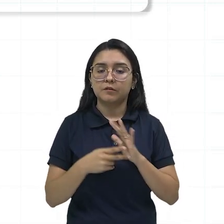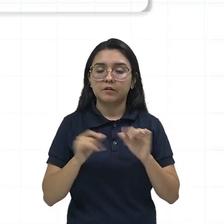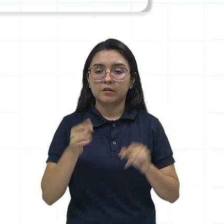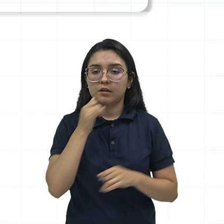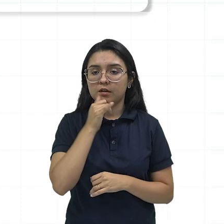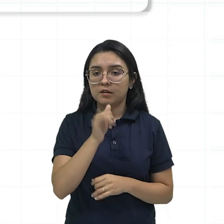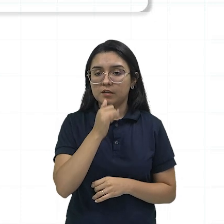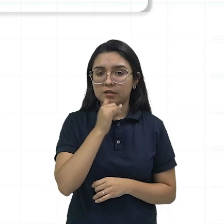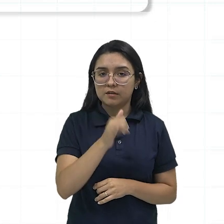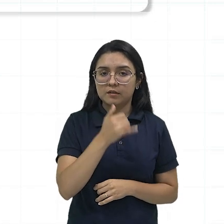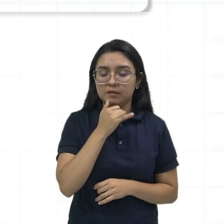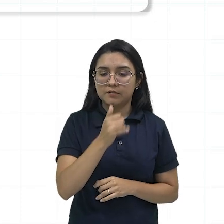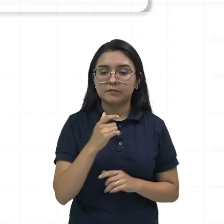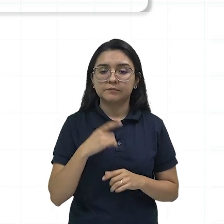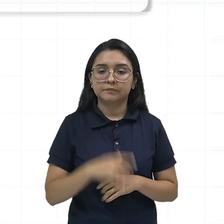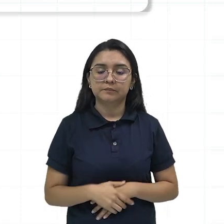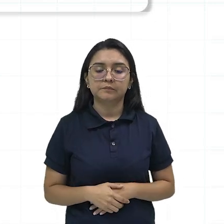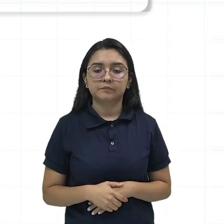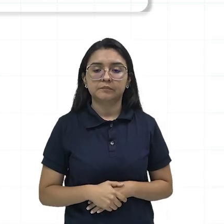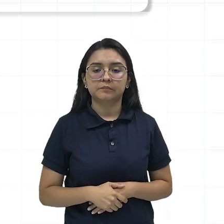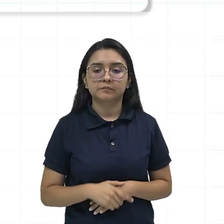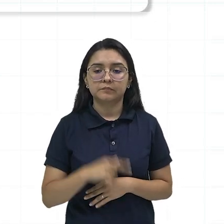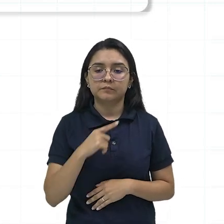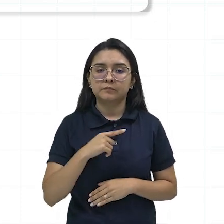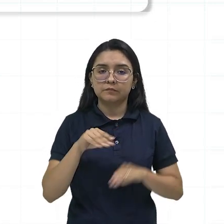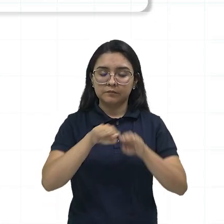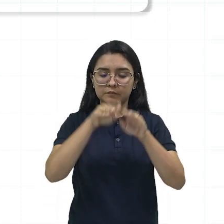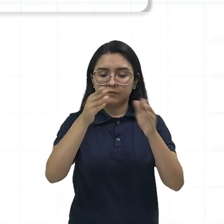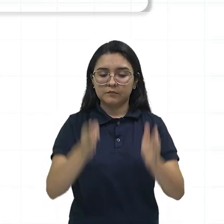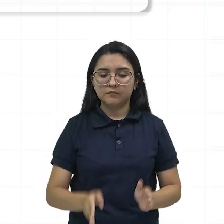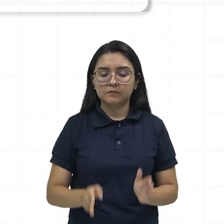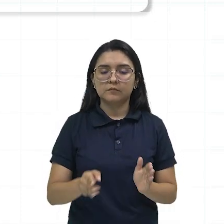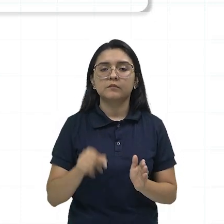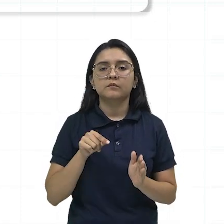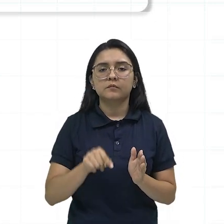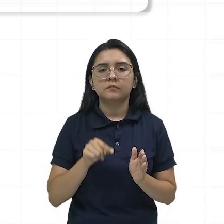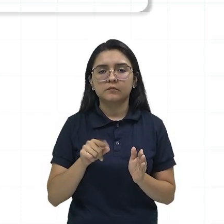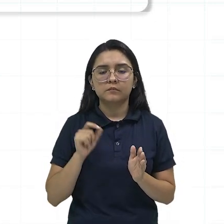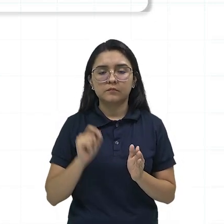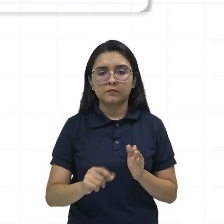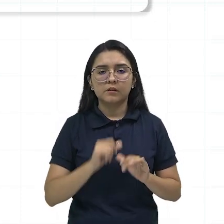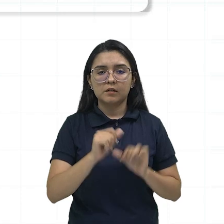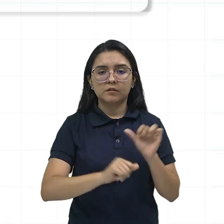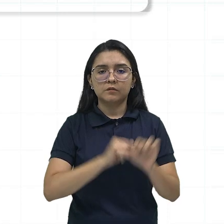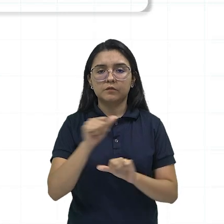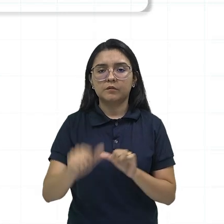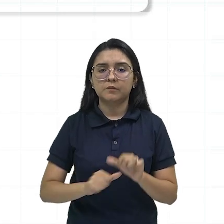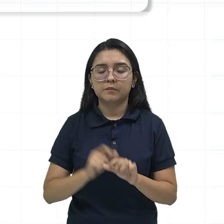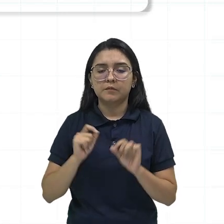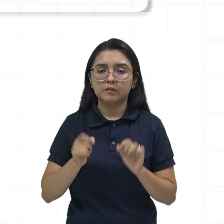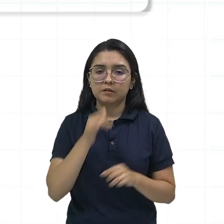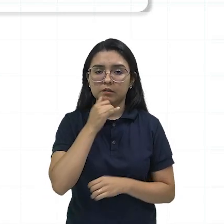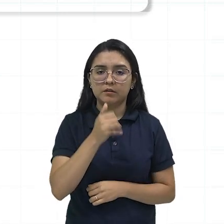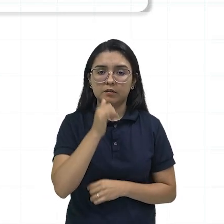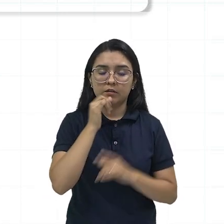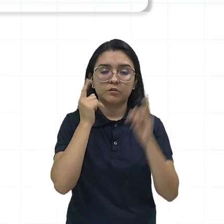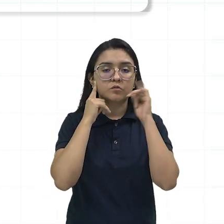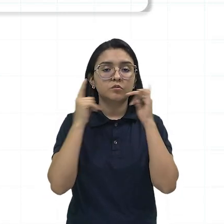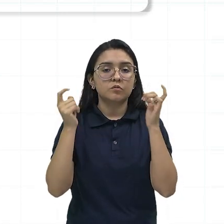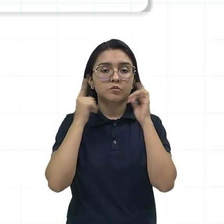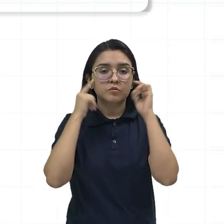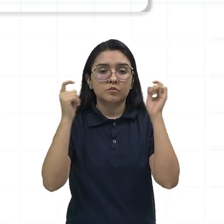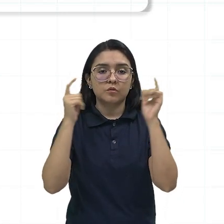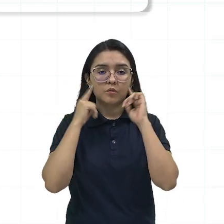energia elétrica é enviada para o alto-falante e então é transformada em energia